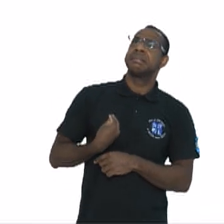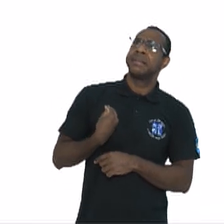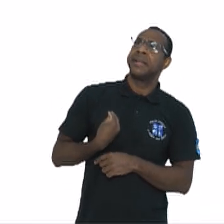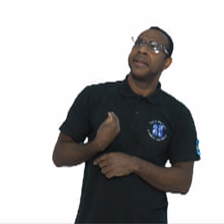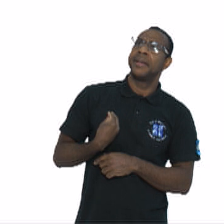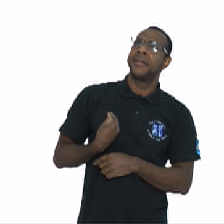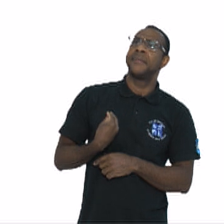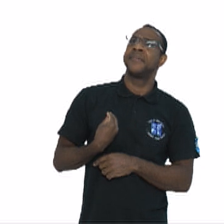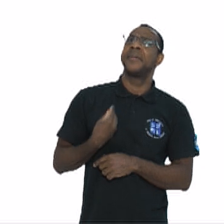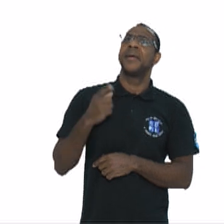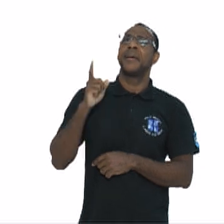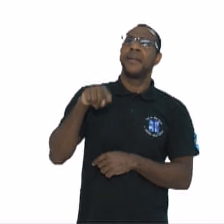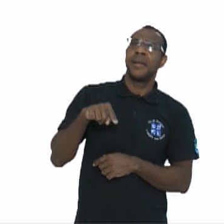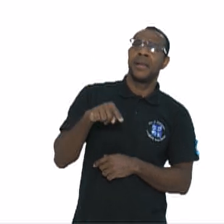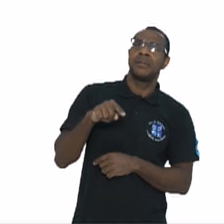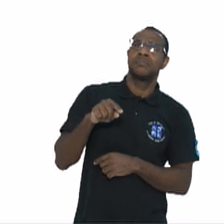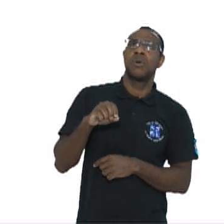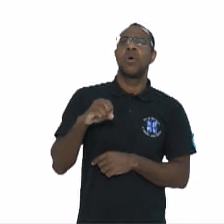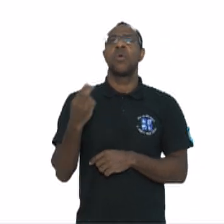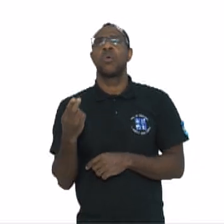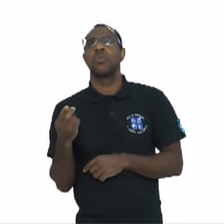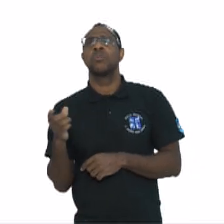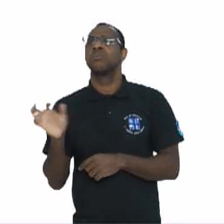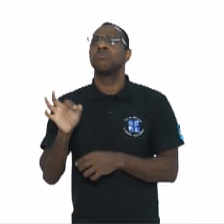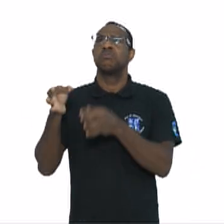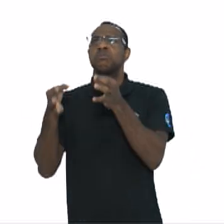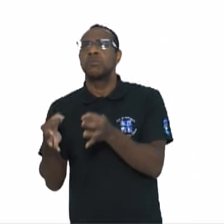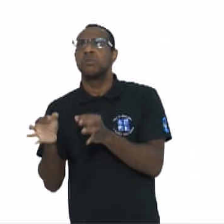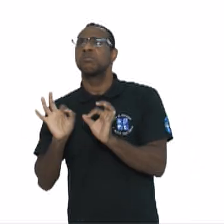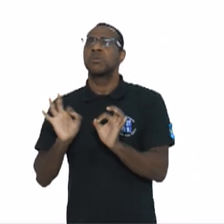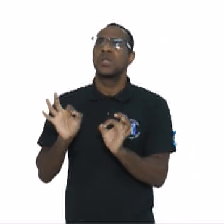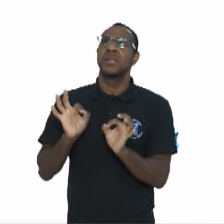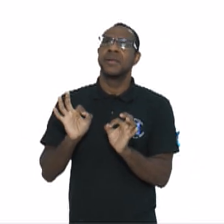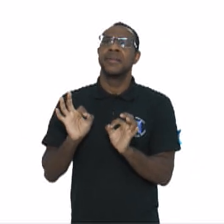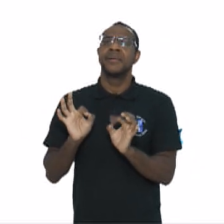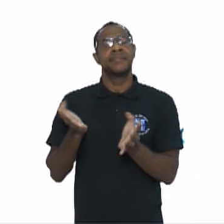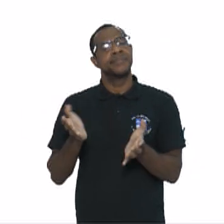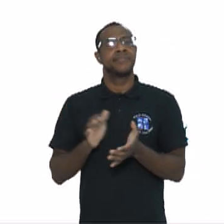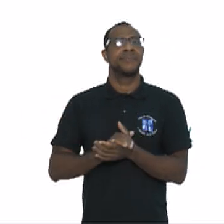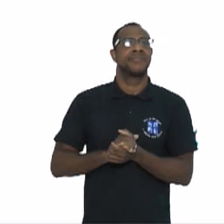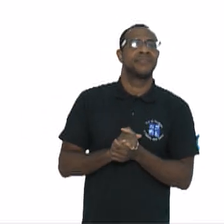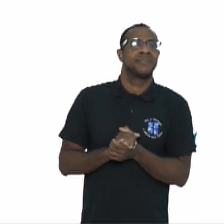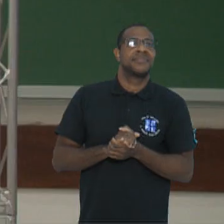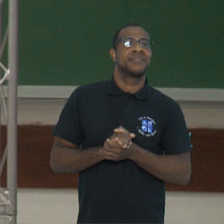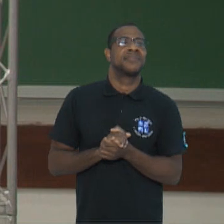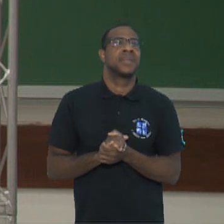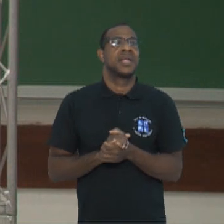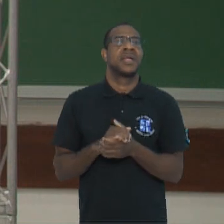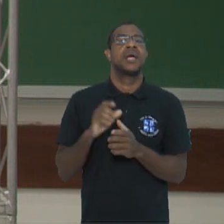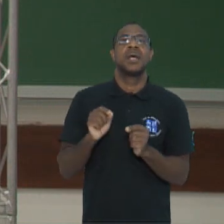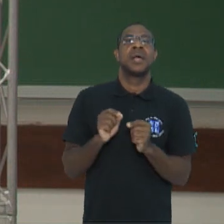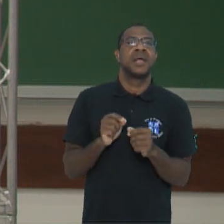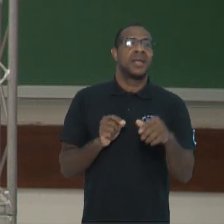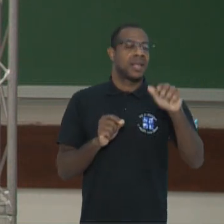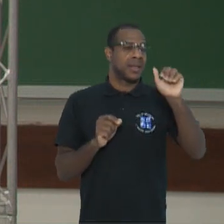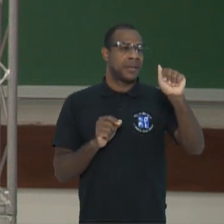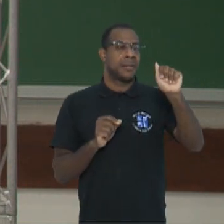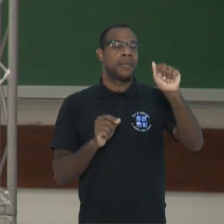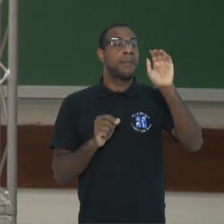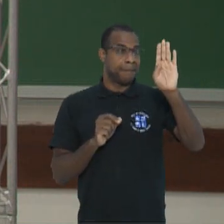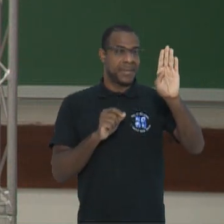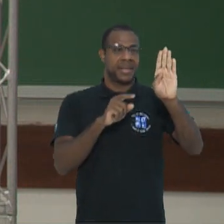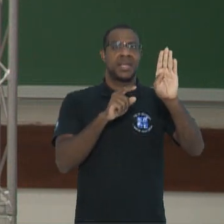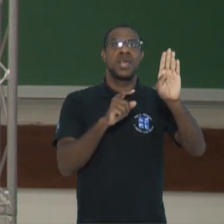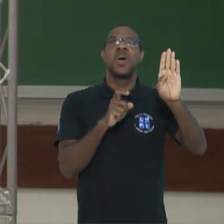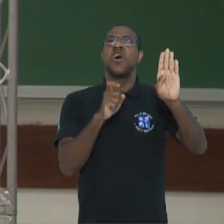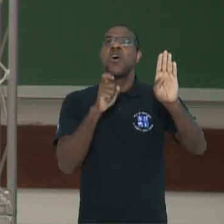questão. A segunda frase, the winter is coming. O inverno está chegando.